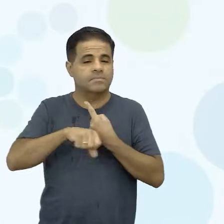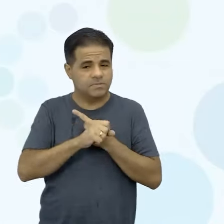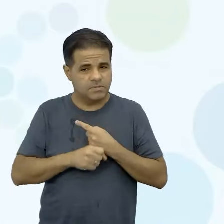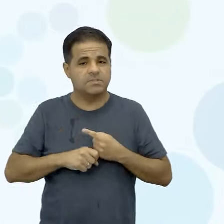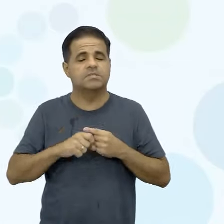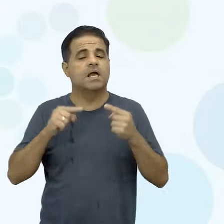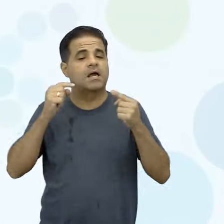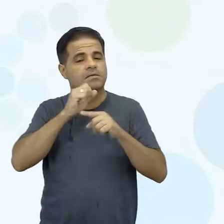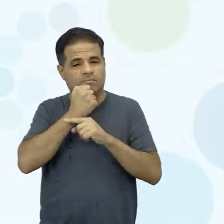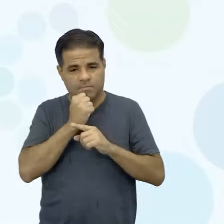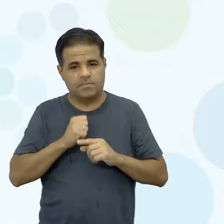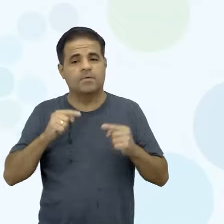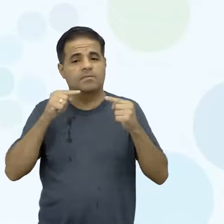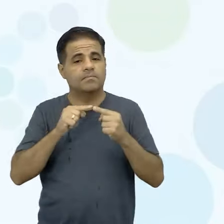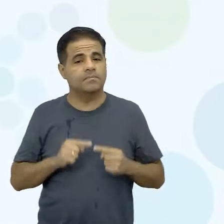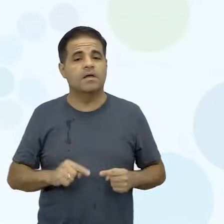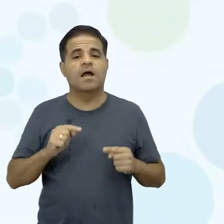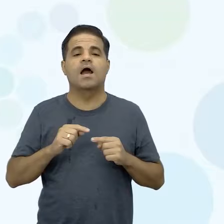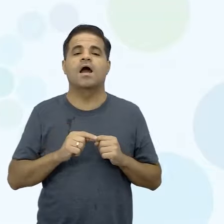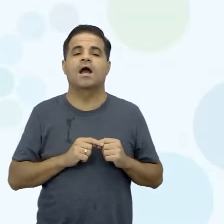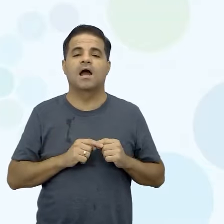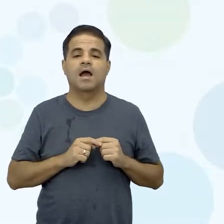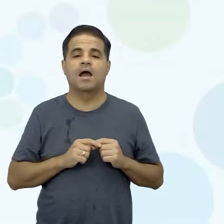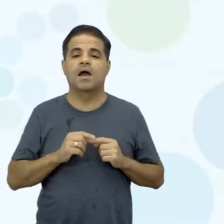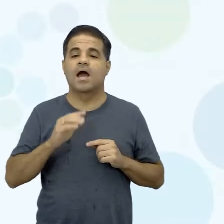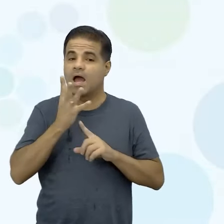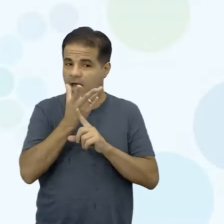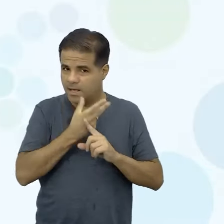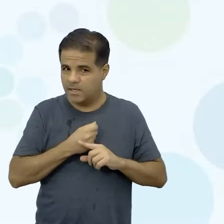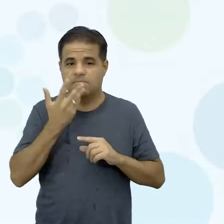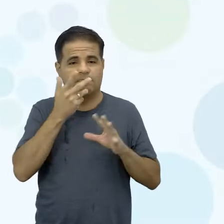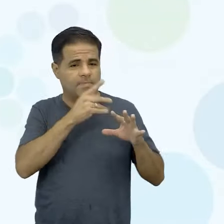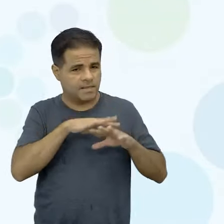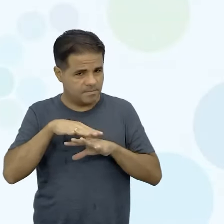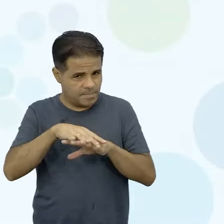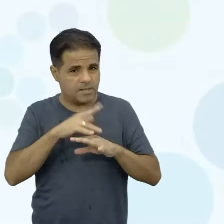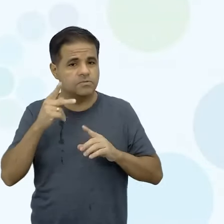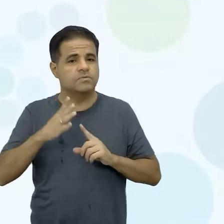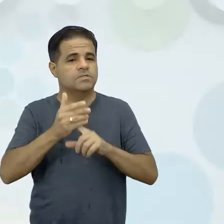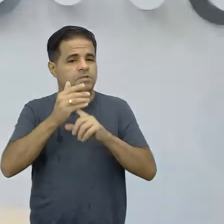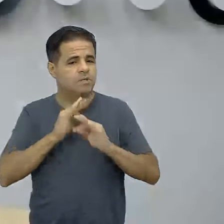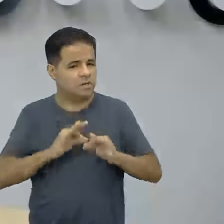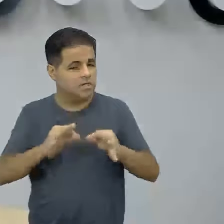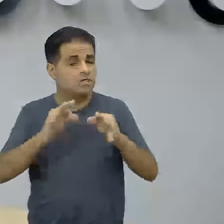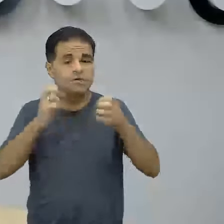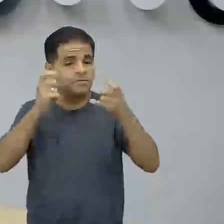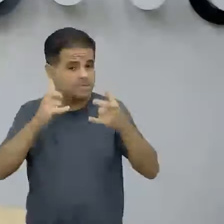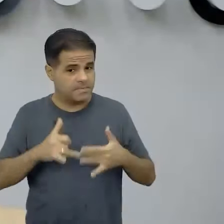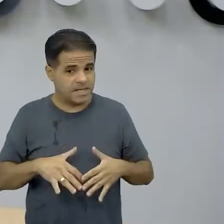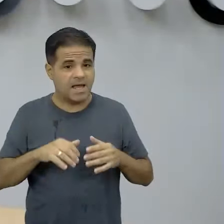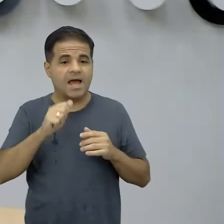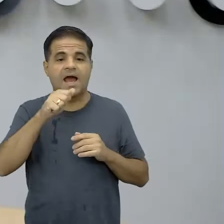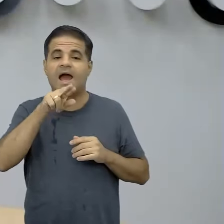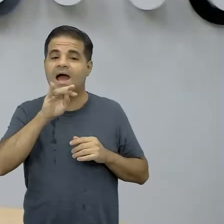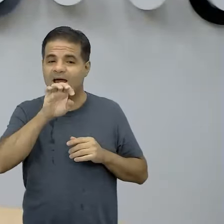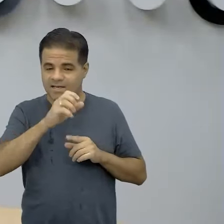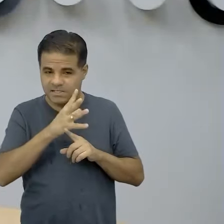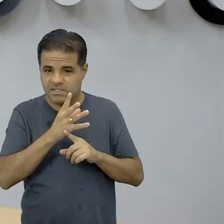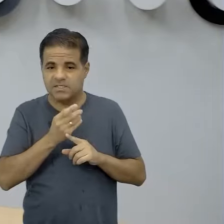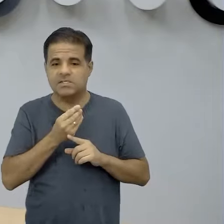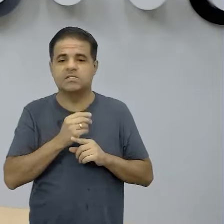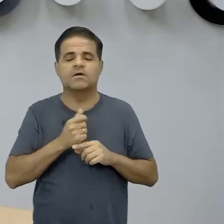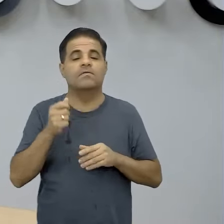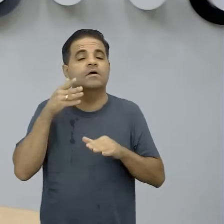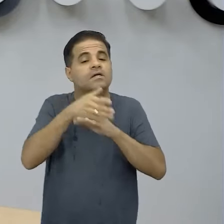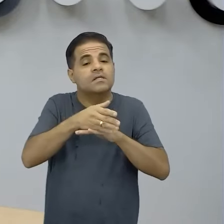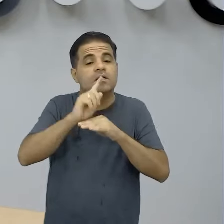Aplicadas, Arte e Matemática e suas tecnologias. Eu só vou dar uma explicação aqui que o arte, né, desse componente, ele